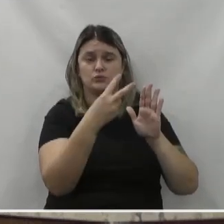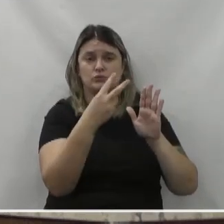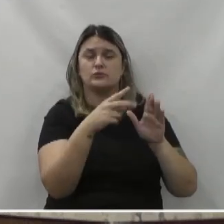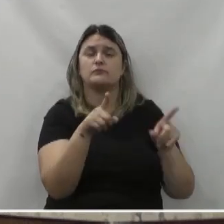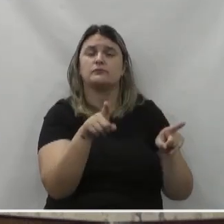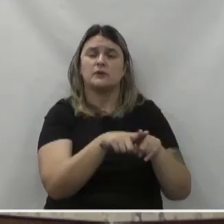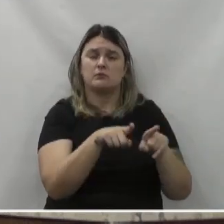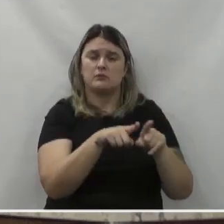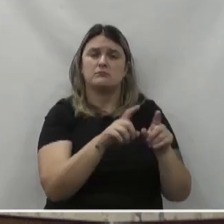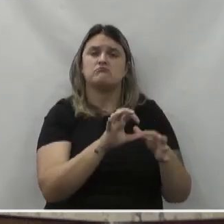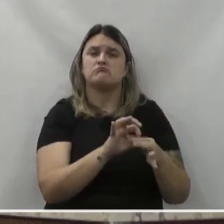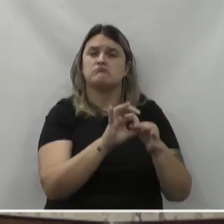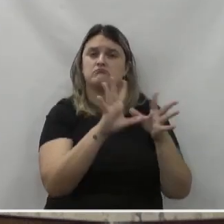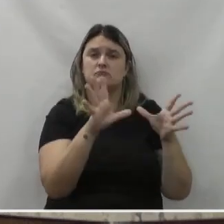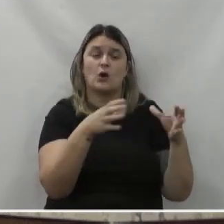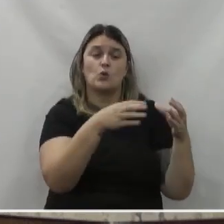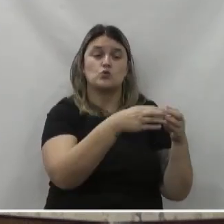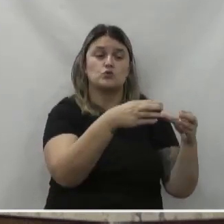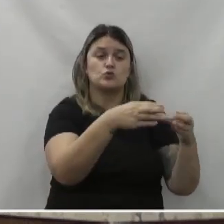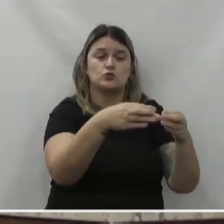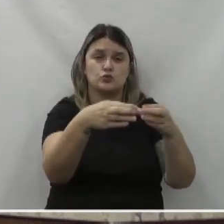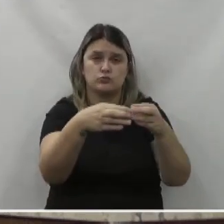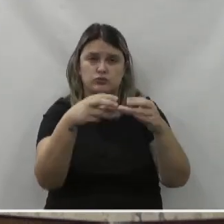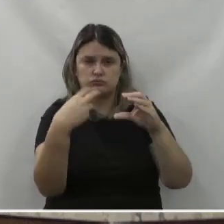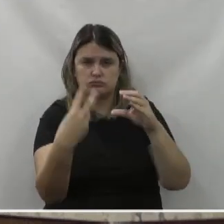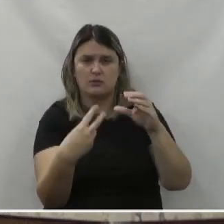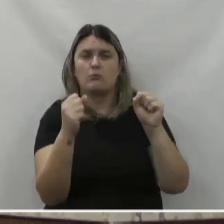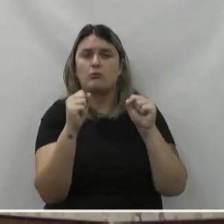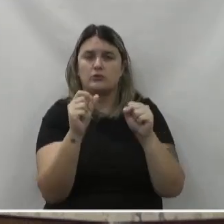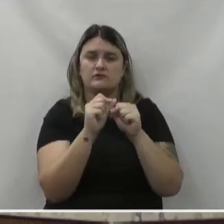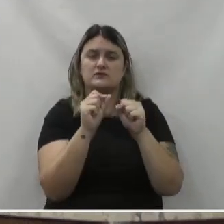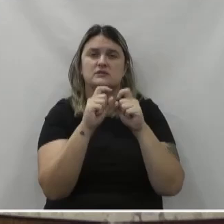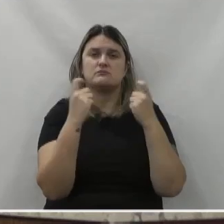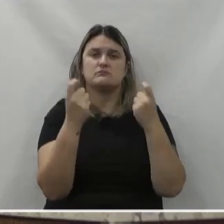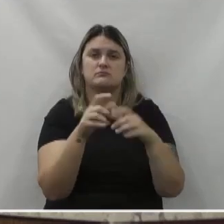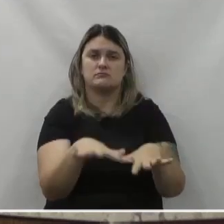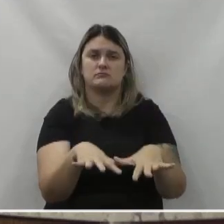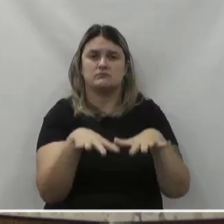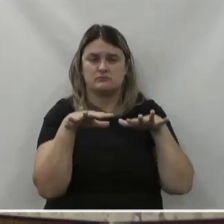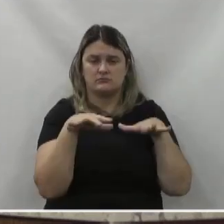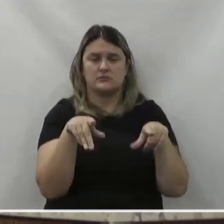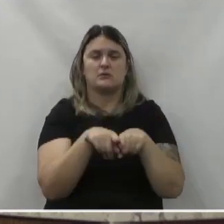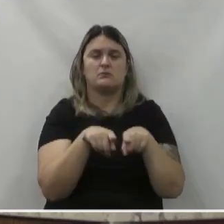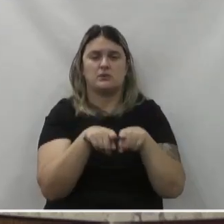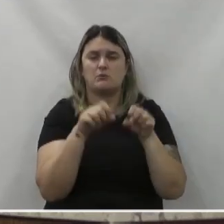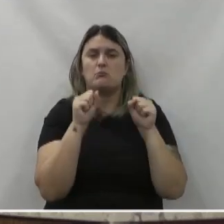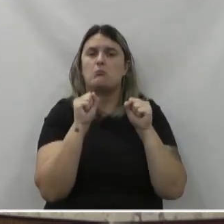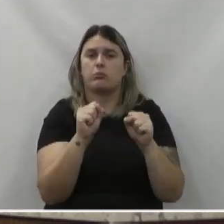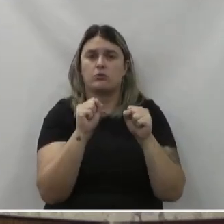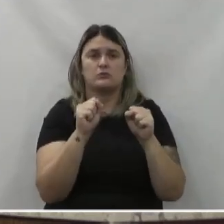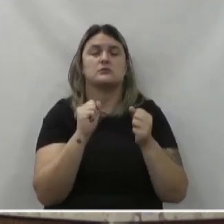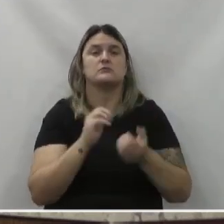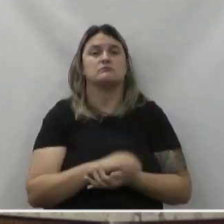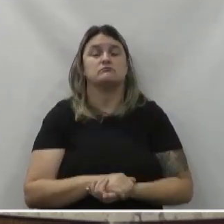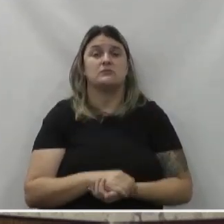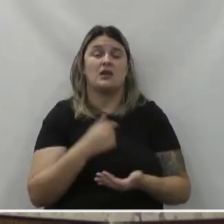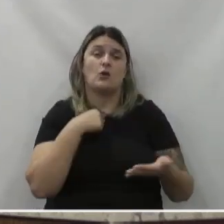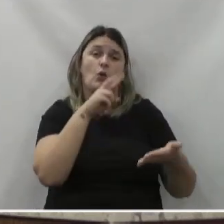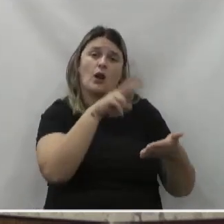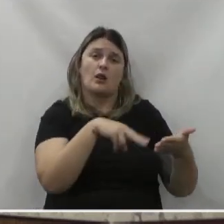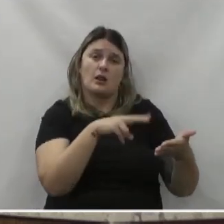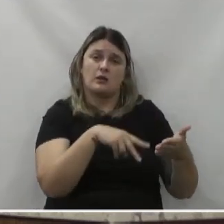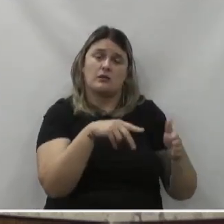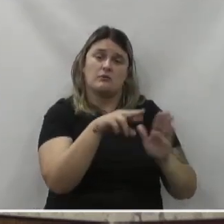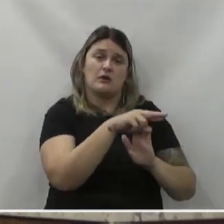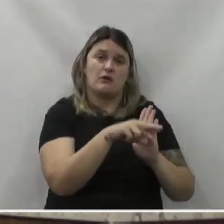também permite que as comissões permanentes realizem audiências públicas. Tá, então, eu me baseei nisso daí, mas